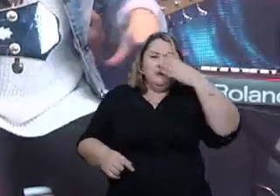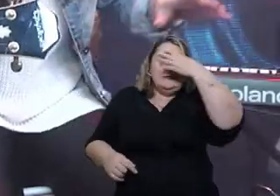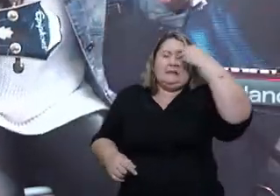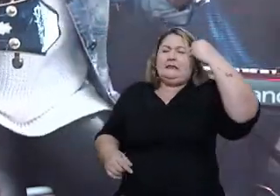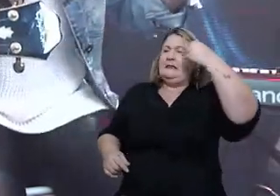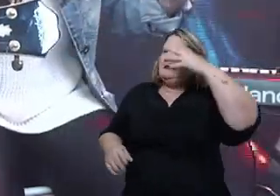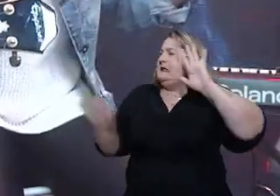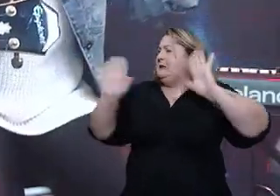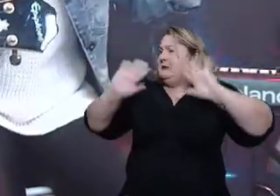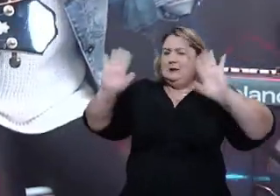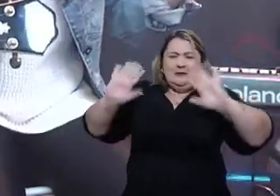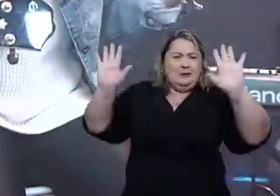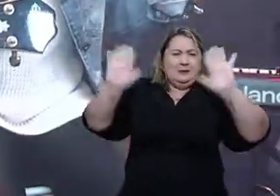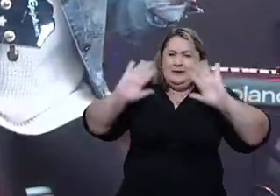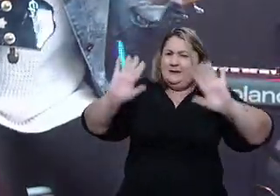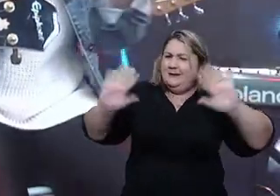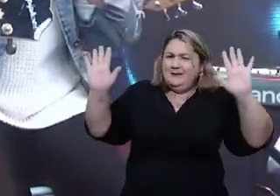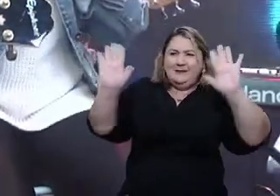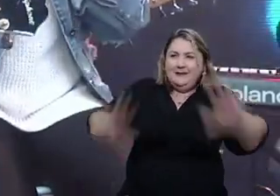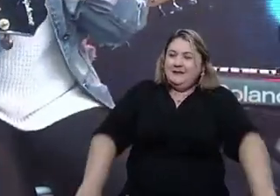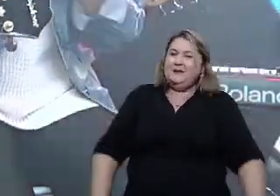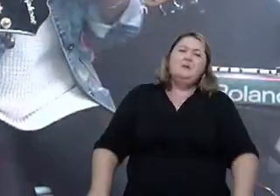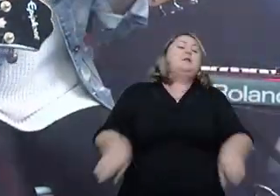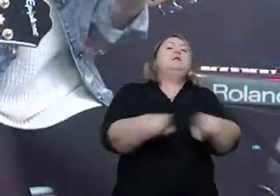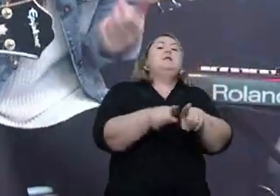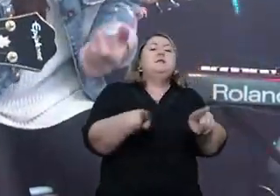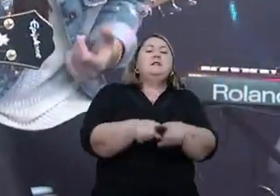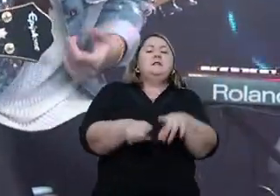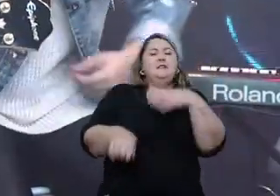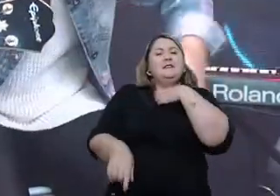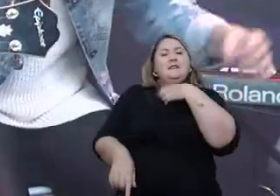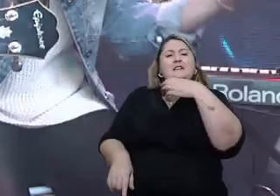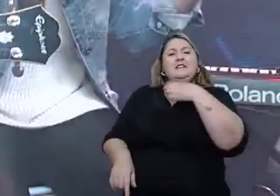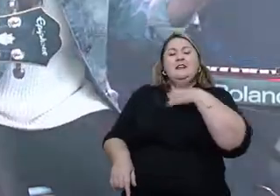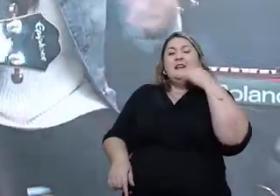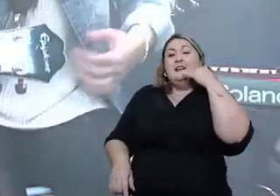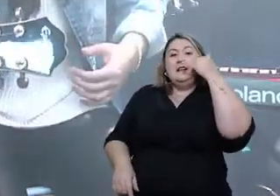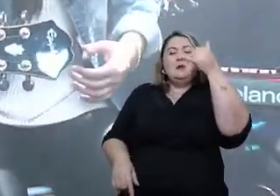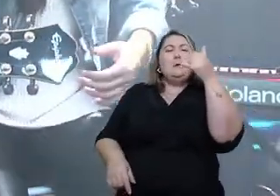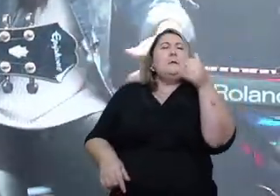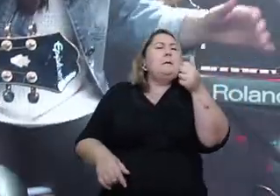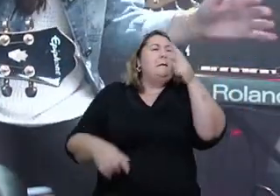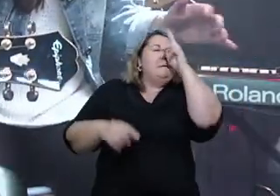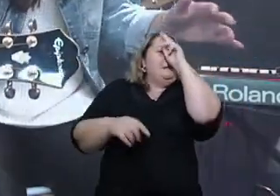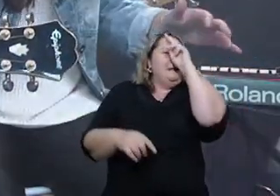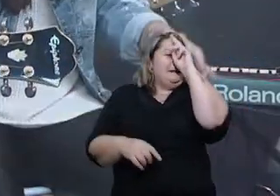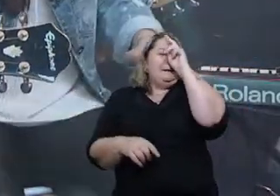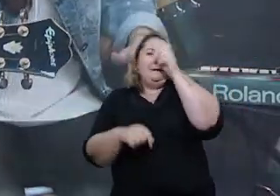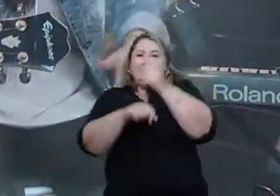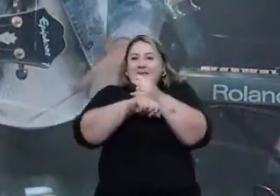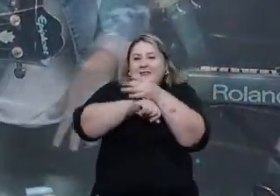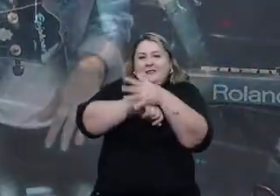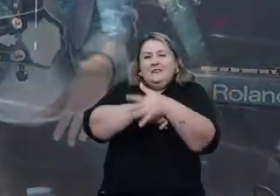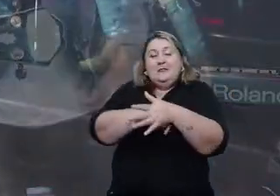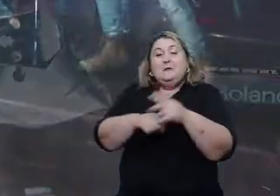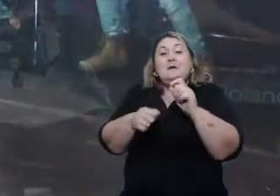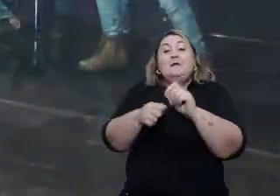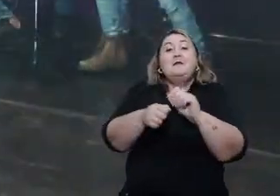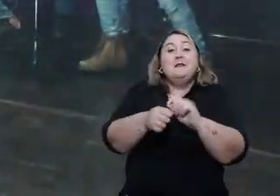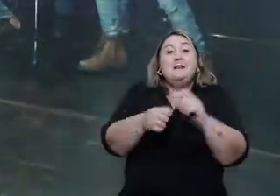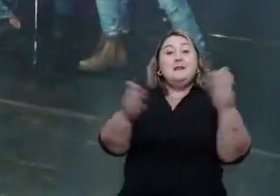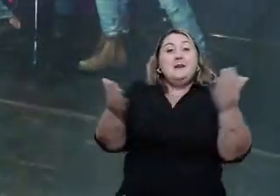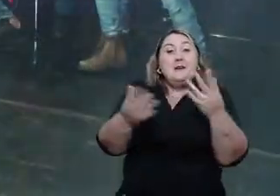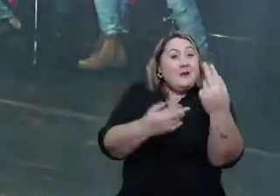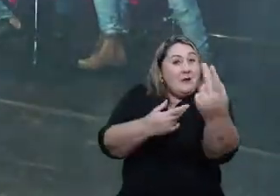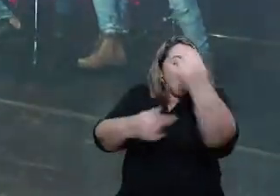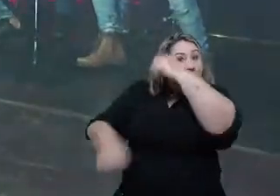te esqueci, não, não, não, não. Também passei e te liguei levado fora de hora.